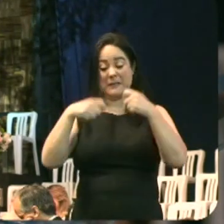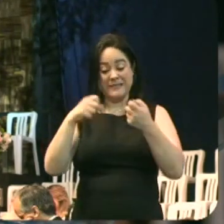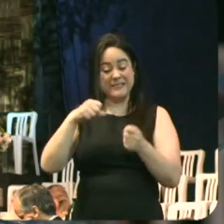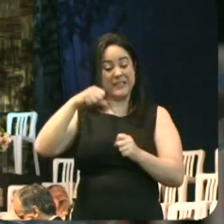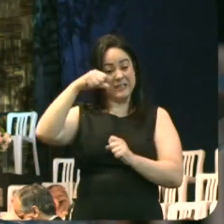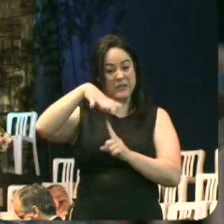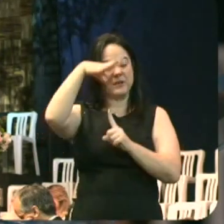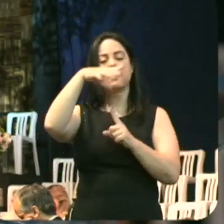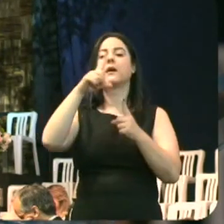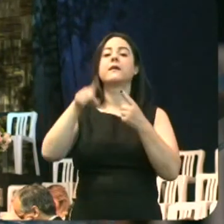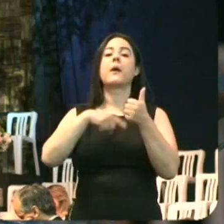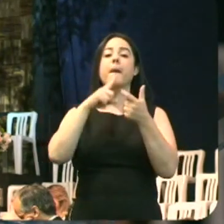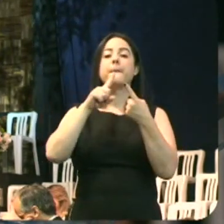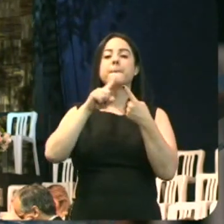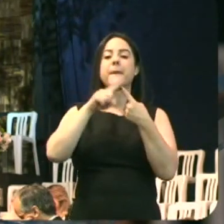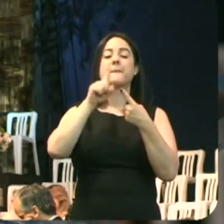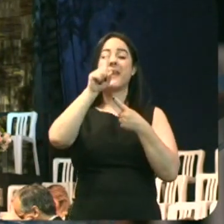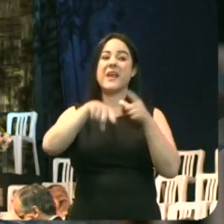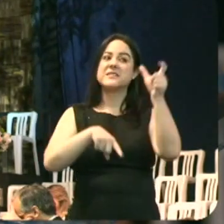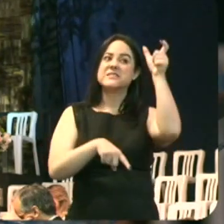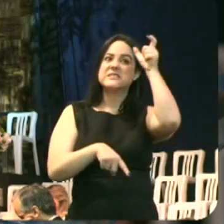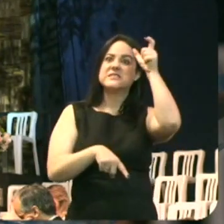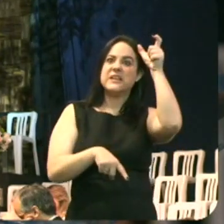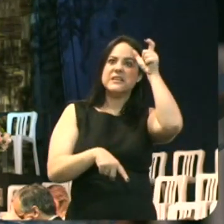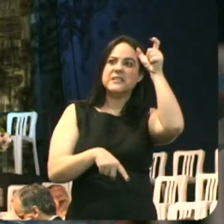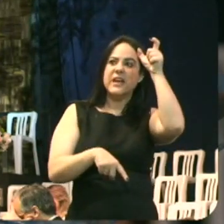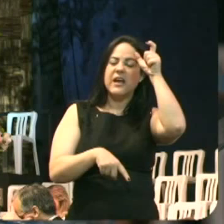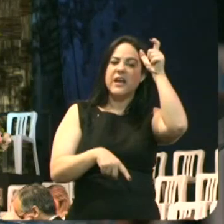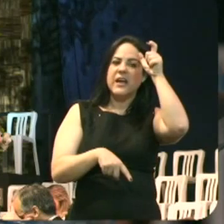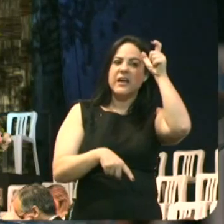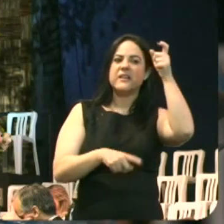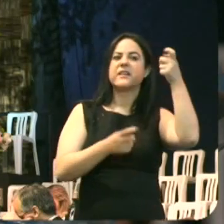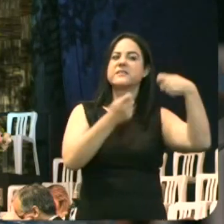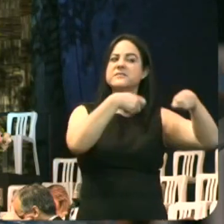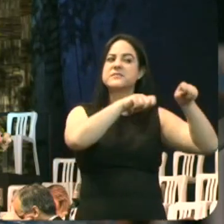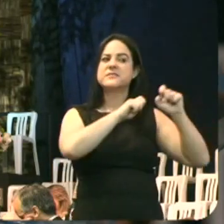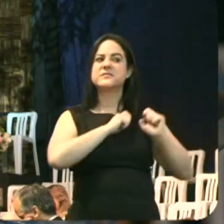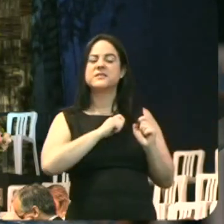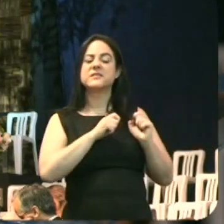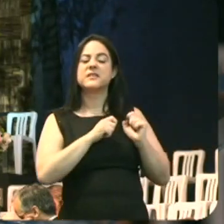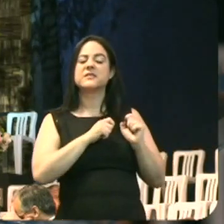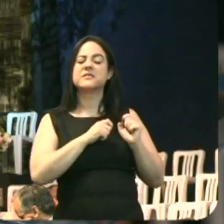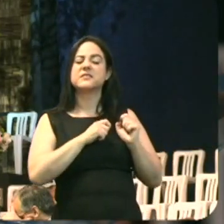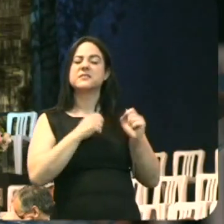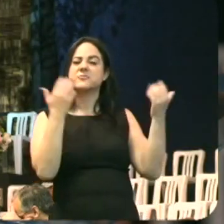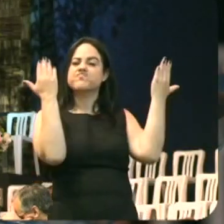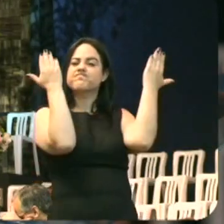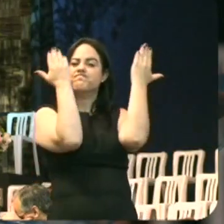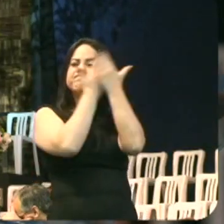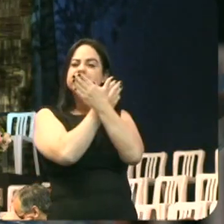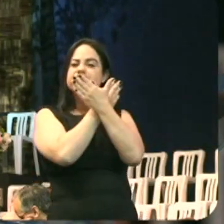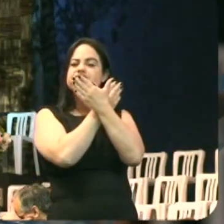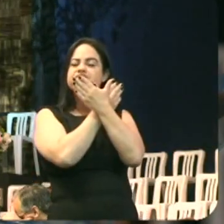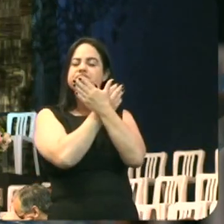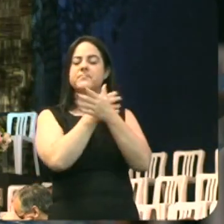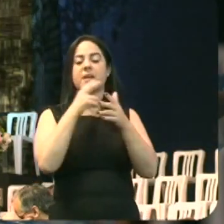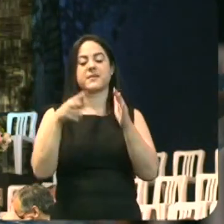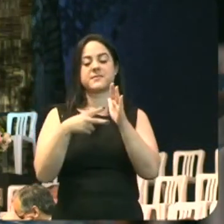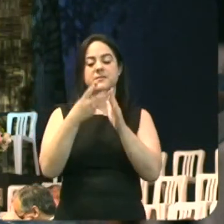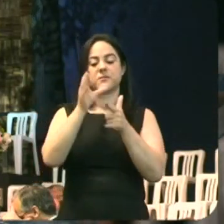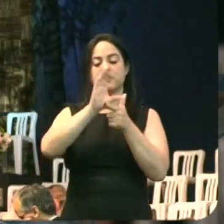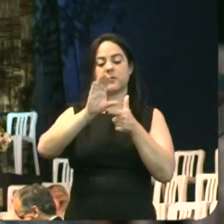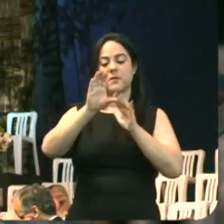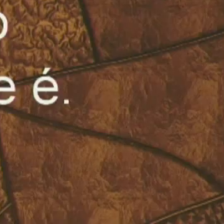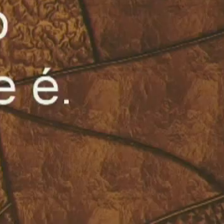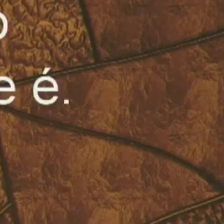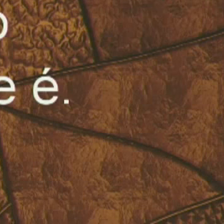é a cegueira imposta por Satanás no nosso entendimento. 2 Coríntios